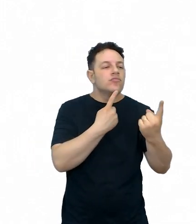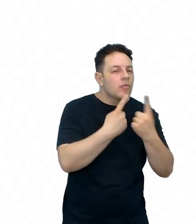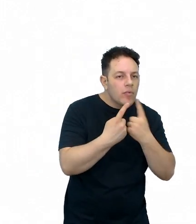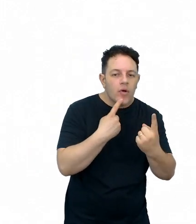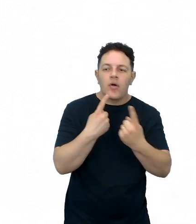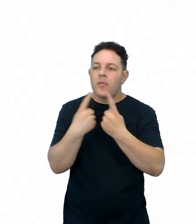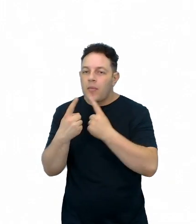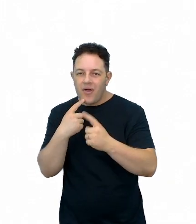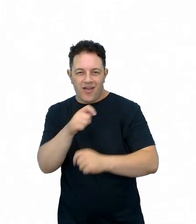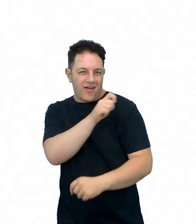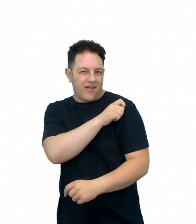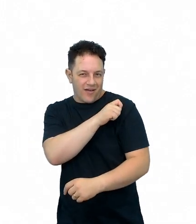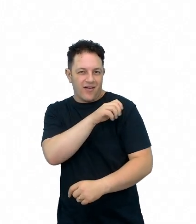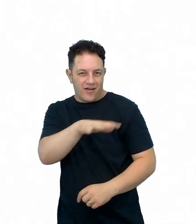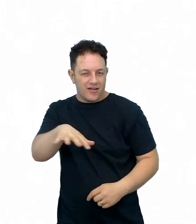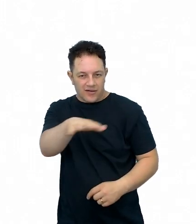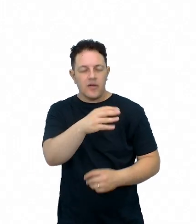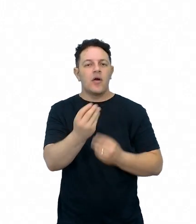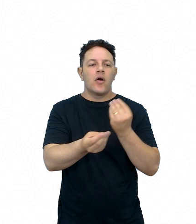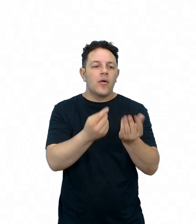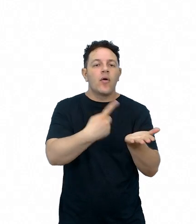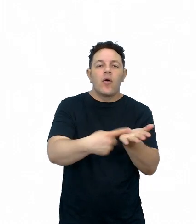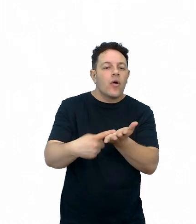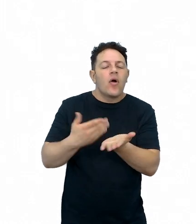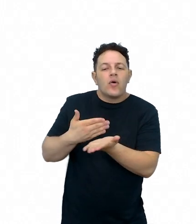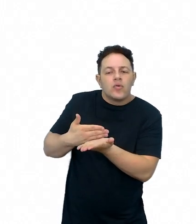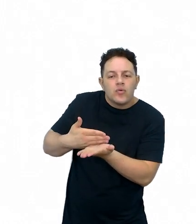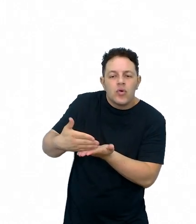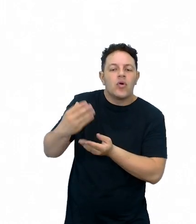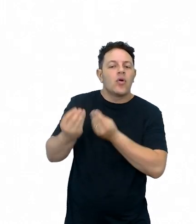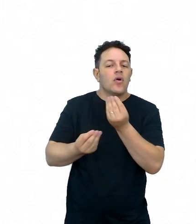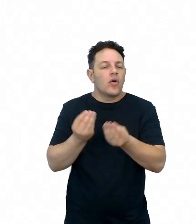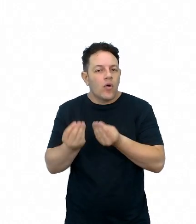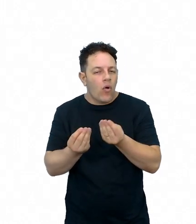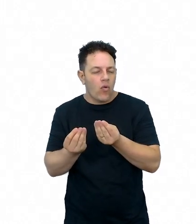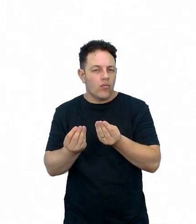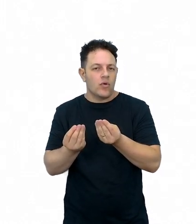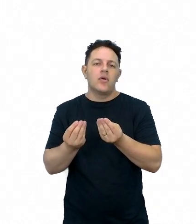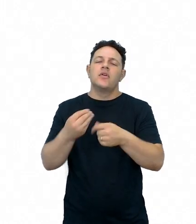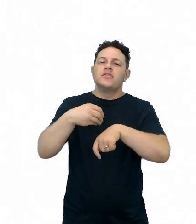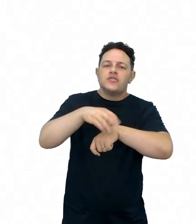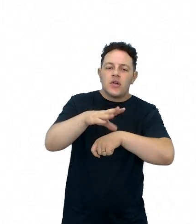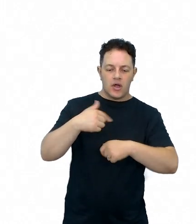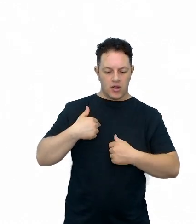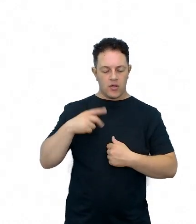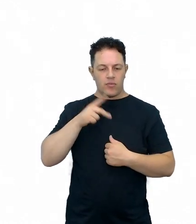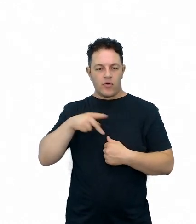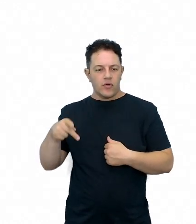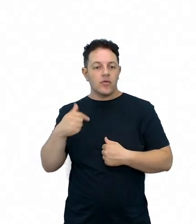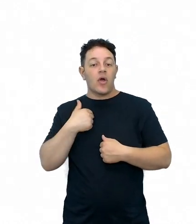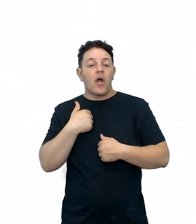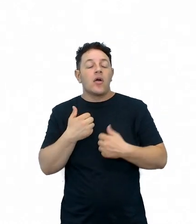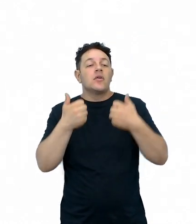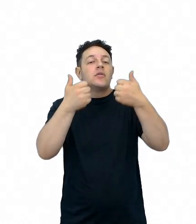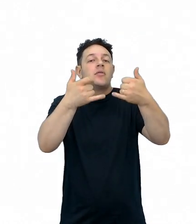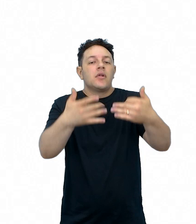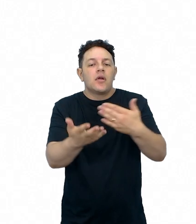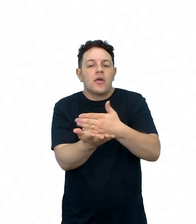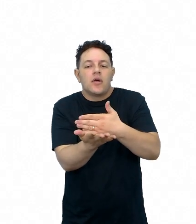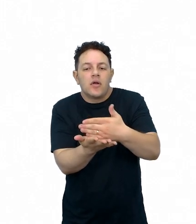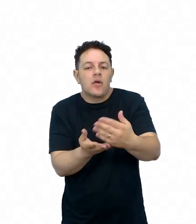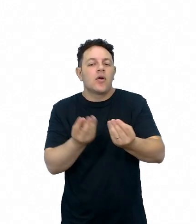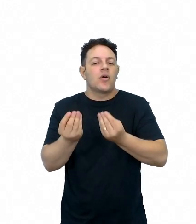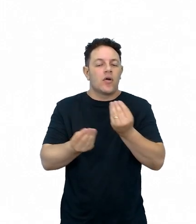conversarmos com os estudantes sobre essa introdução. Como eu vou introduzir, né? Como eu, professor, vou levar para introduzir e